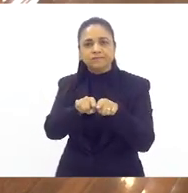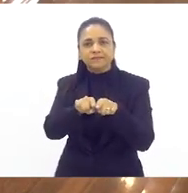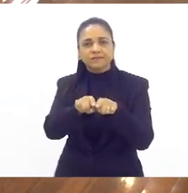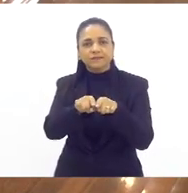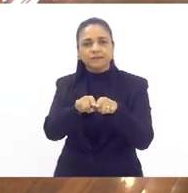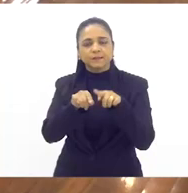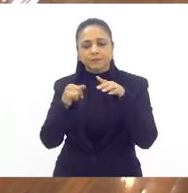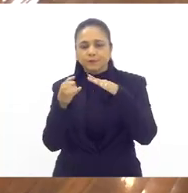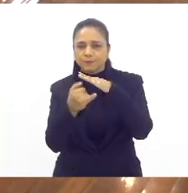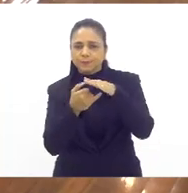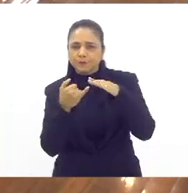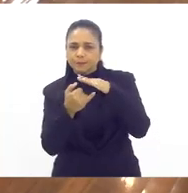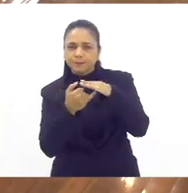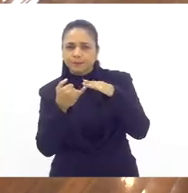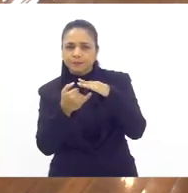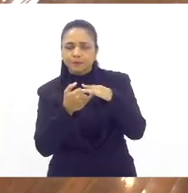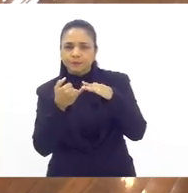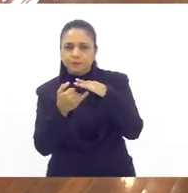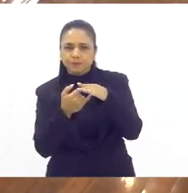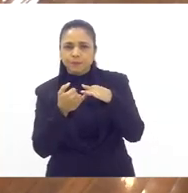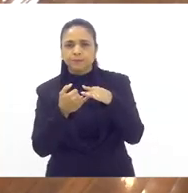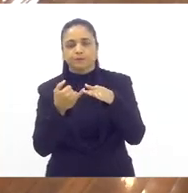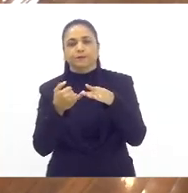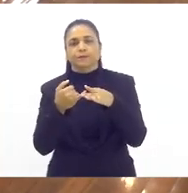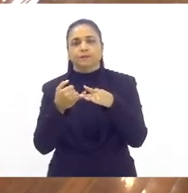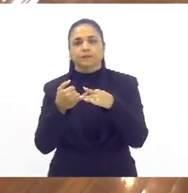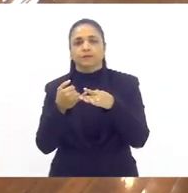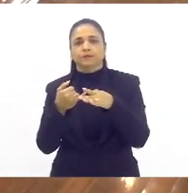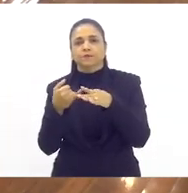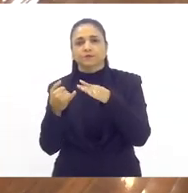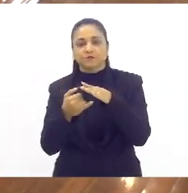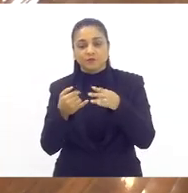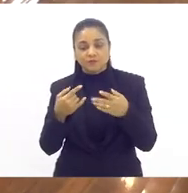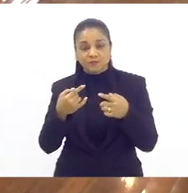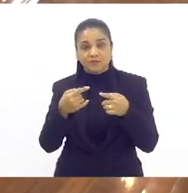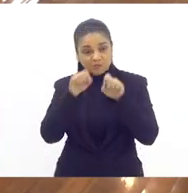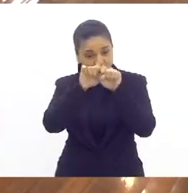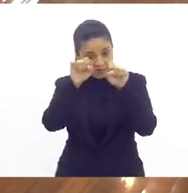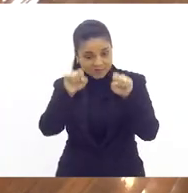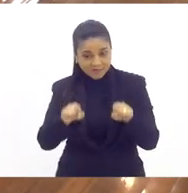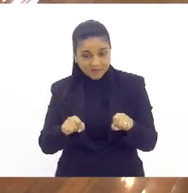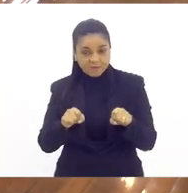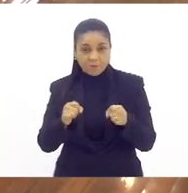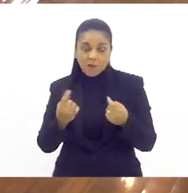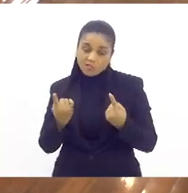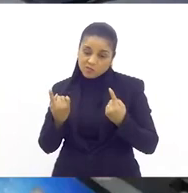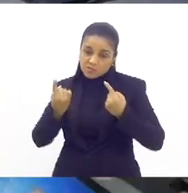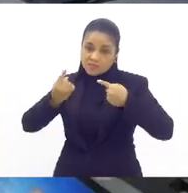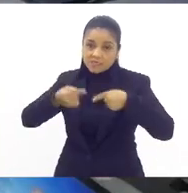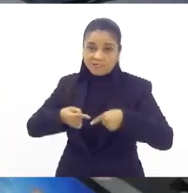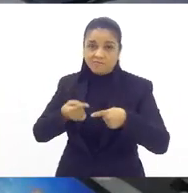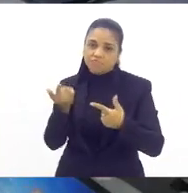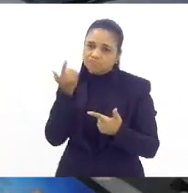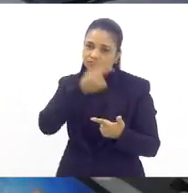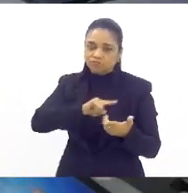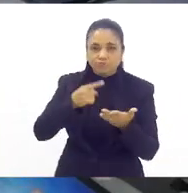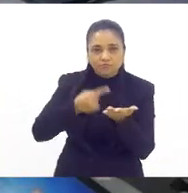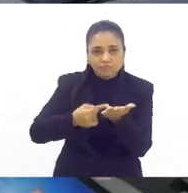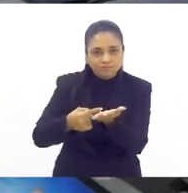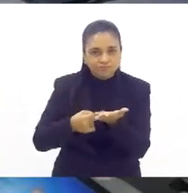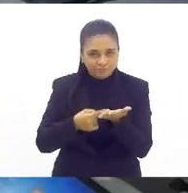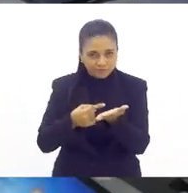dessas unidades desses equipamentos dessas instituições dentro do sistema para que a gente possa cumprir os desafios colocados né